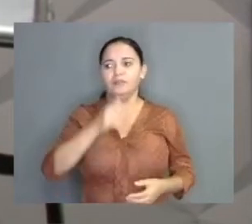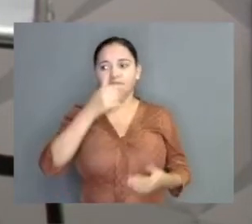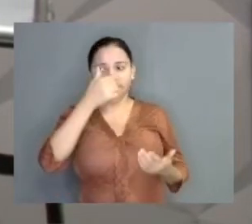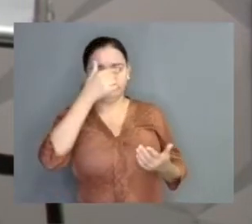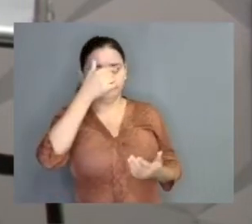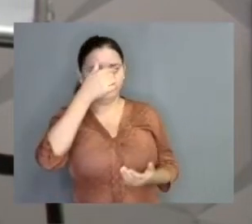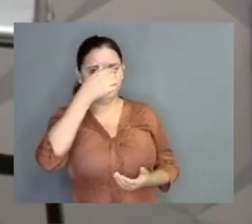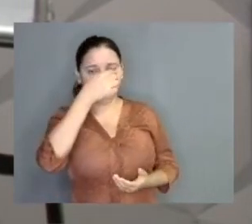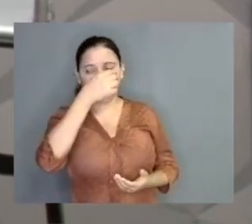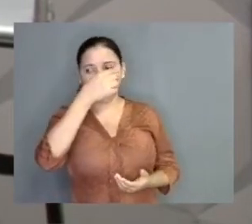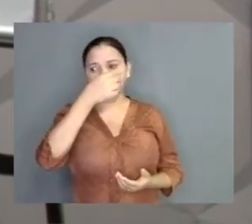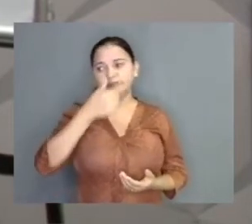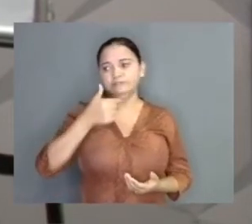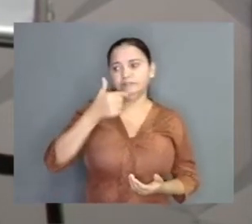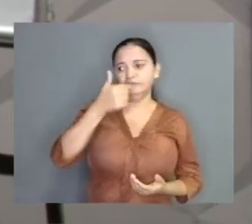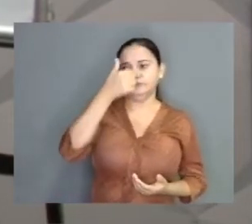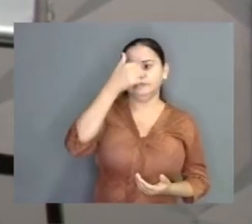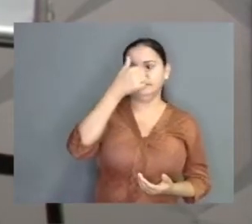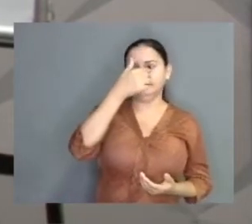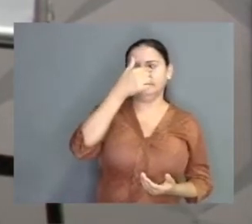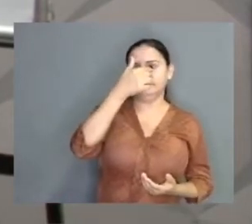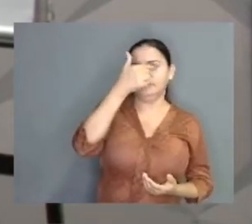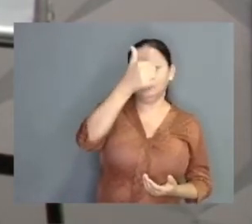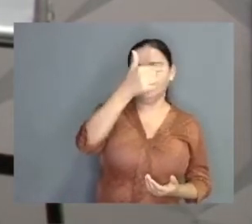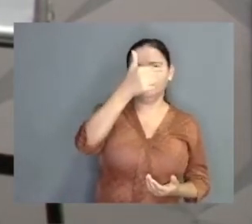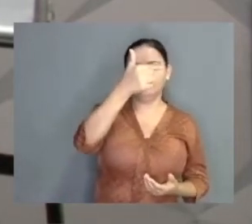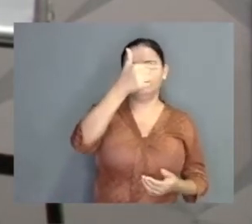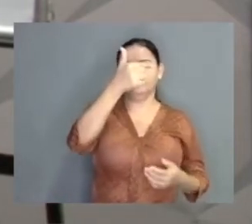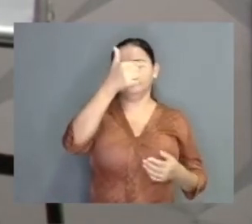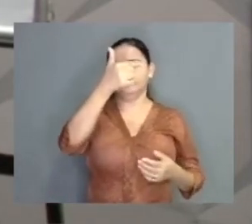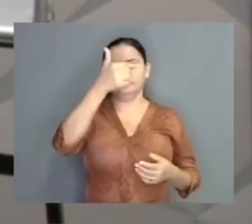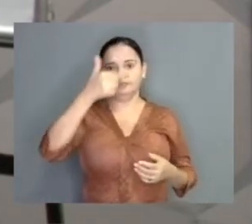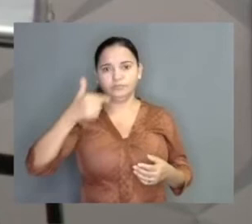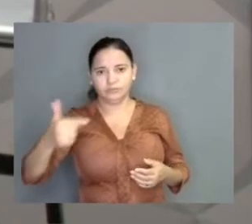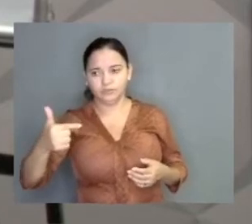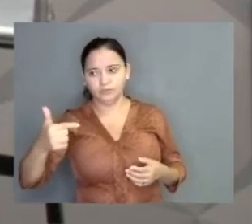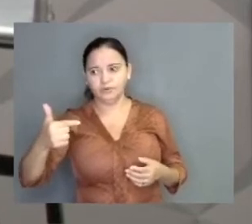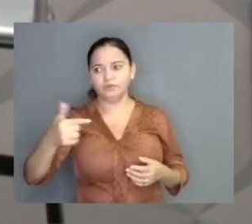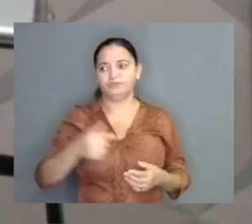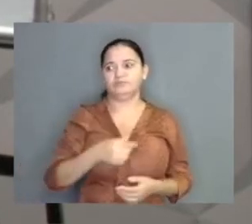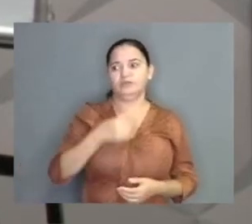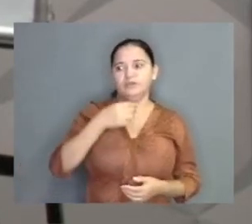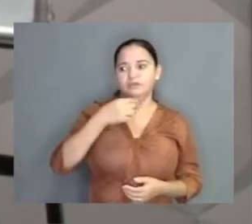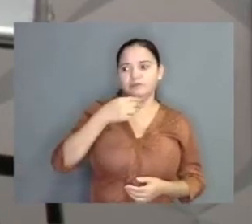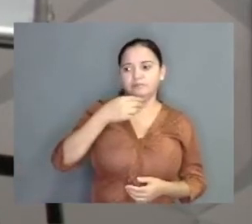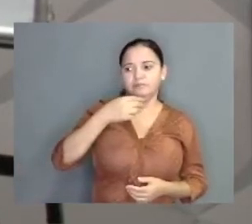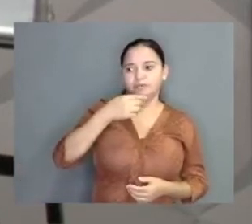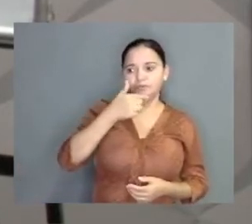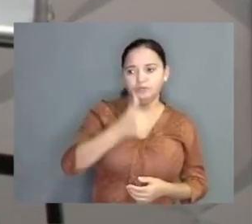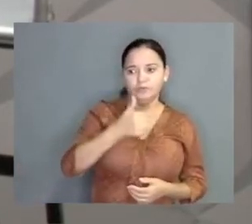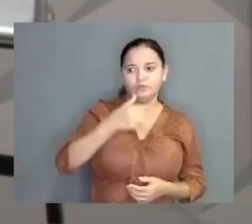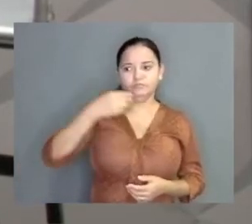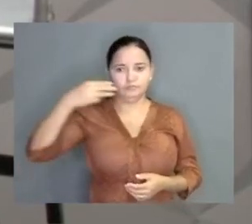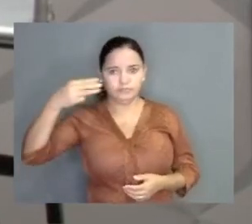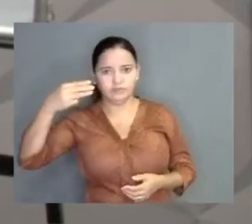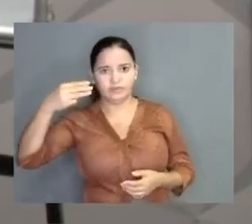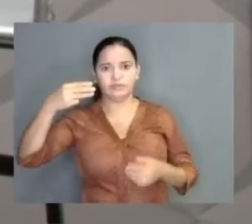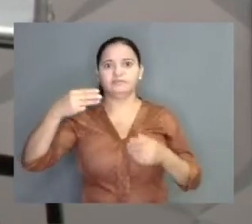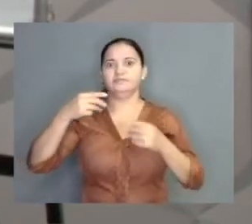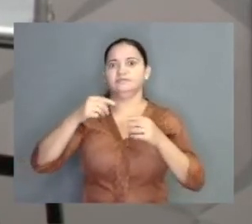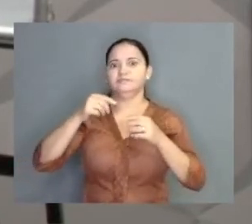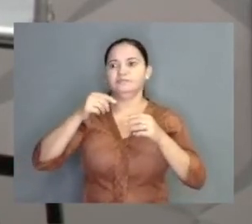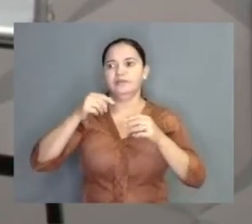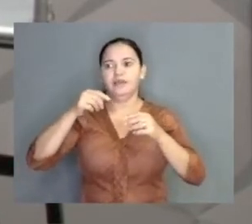para o 2. Quando eu faço essa transformação, que deixa os meus dois termos positivos, a potência